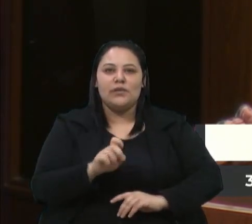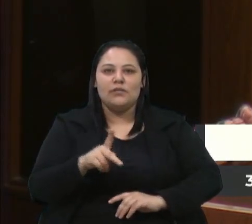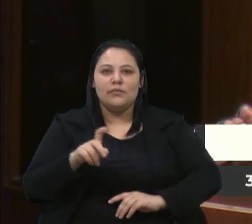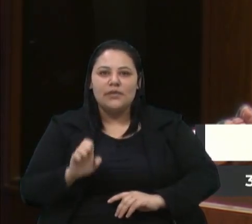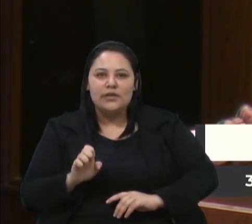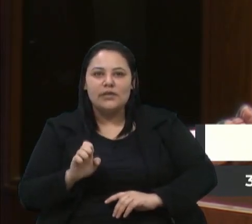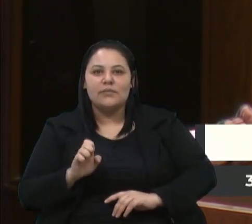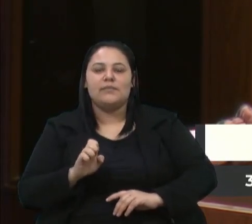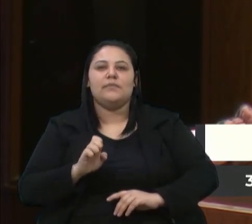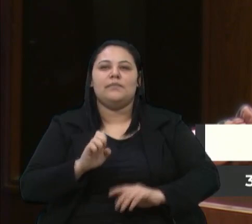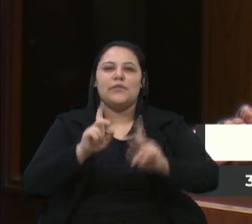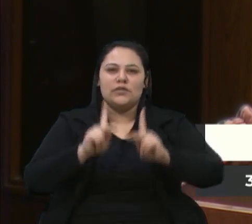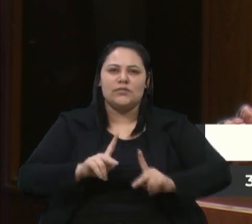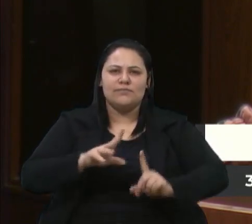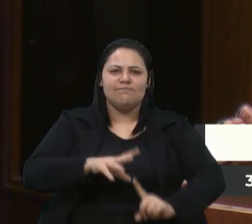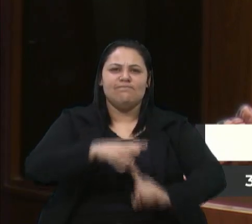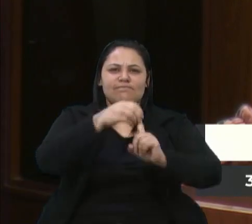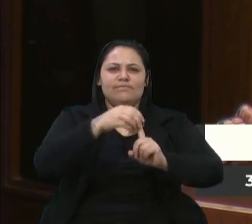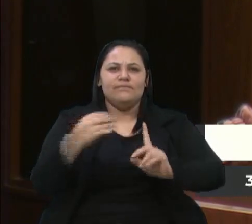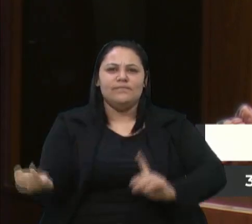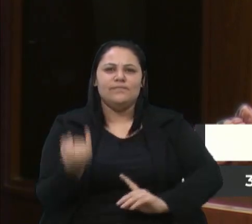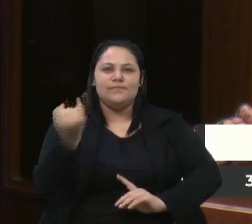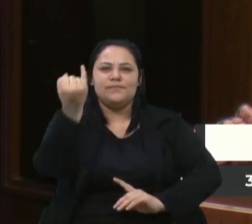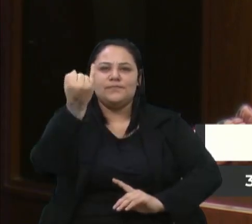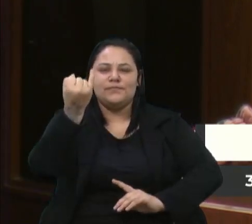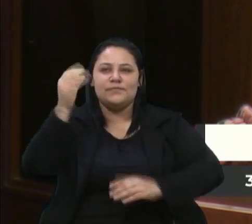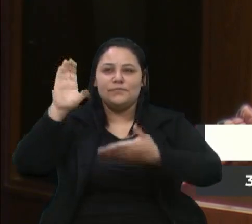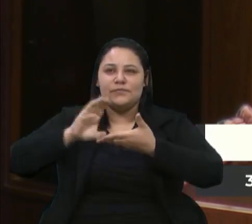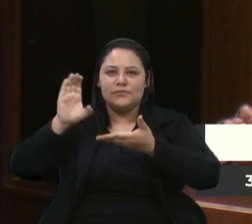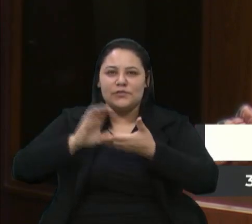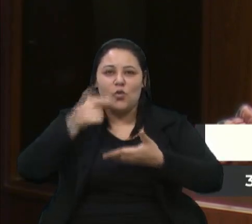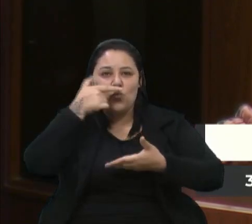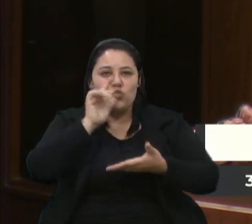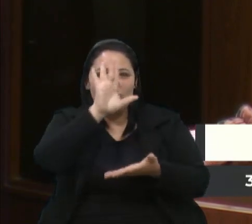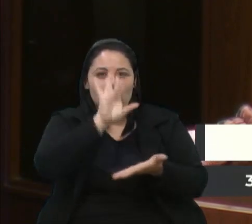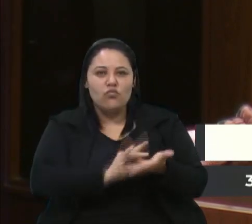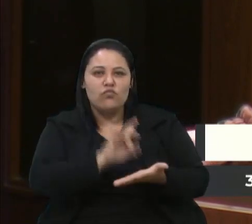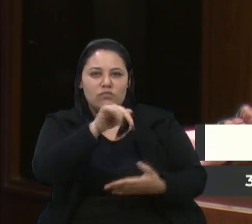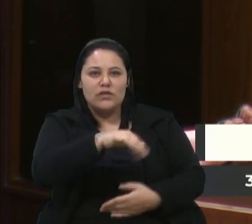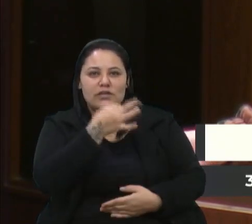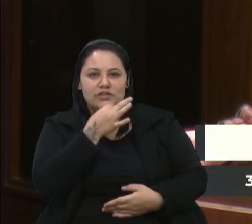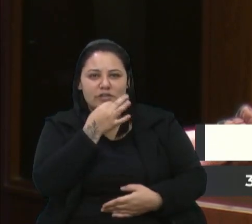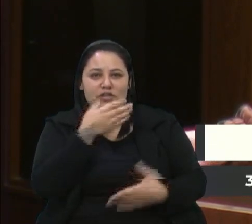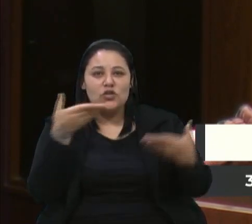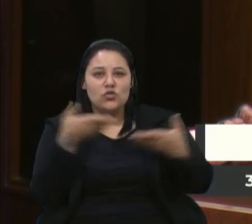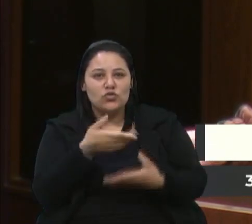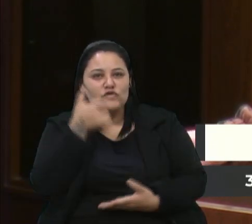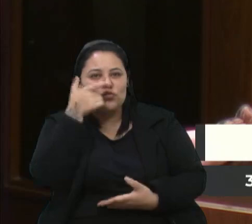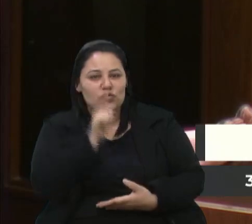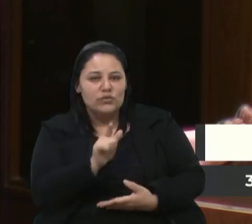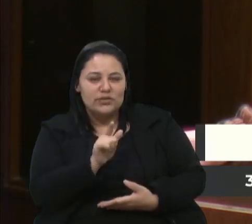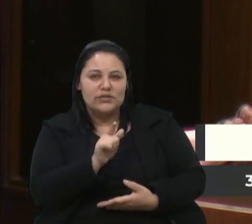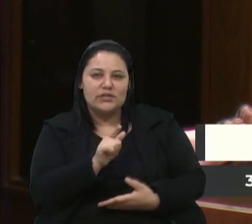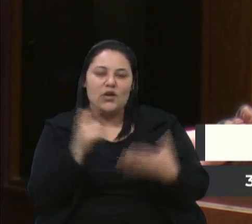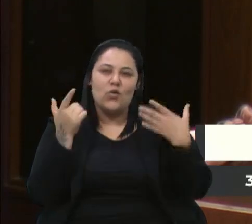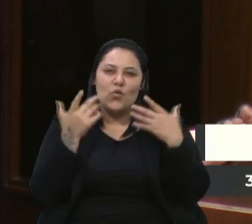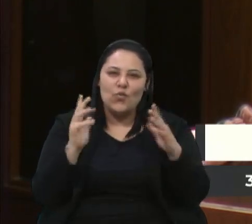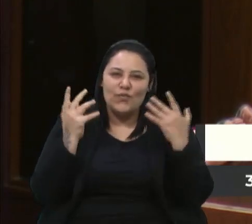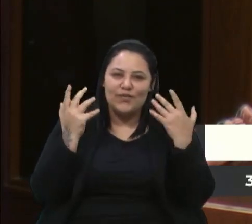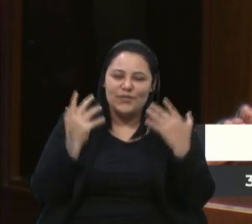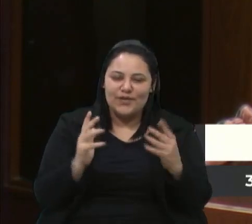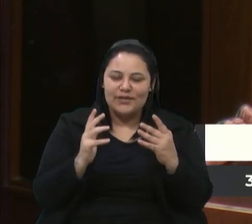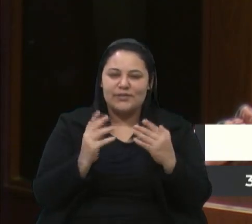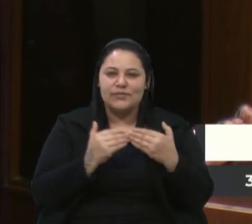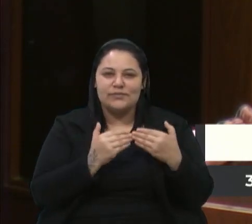pessoas fundamentais para que esse recurso se viabilizasse e hoje a gente pudesse estar comemorando